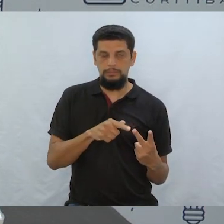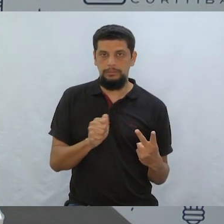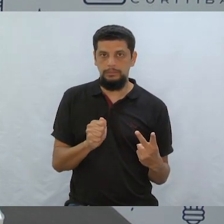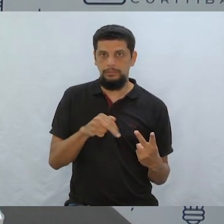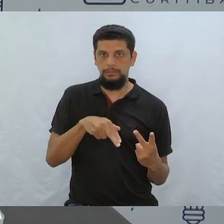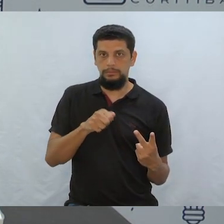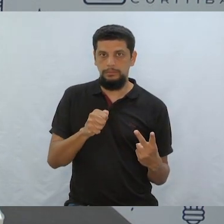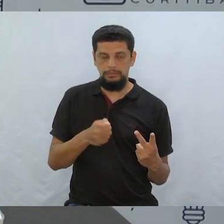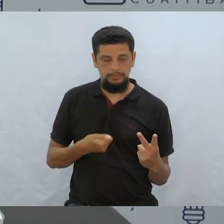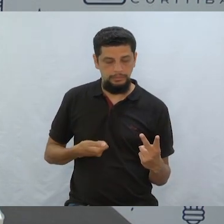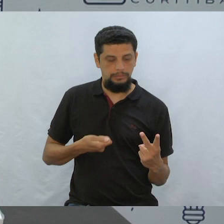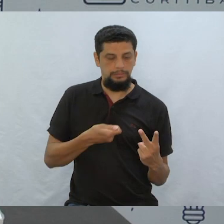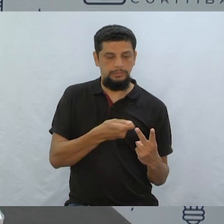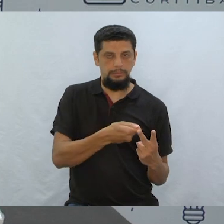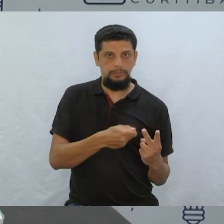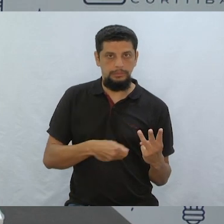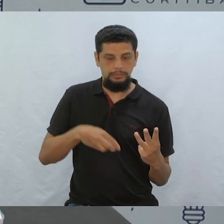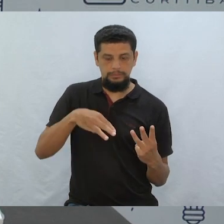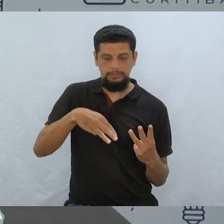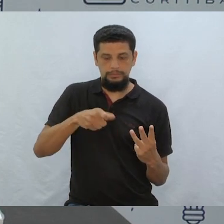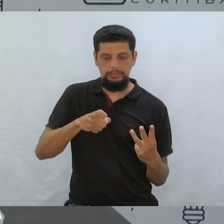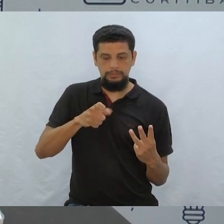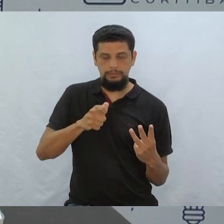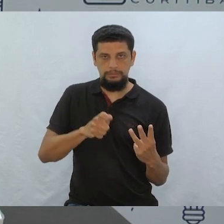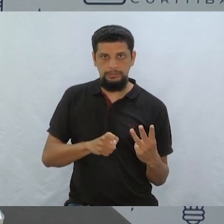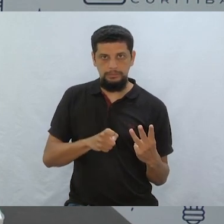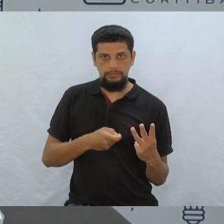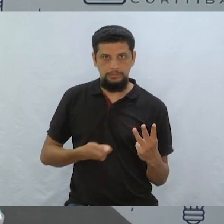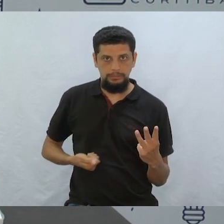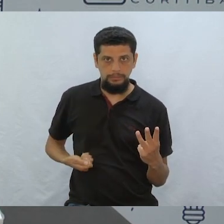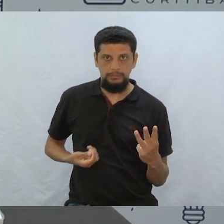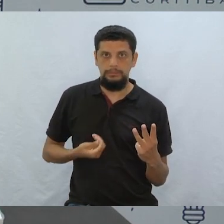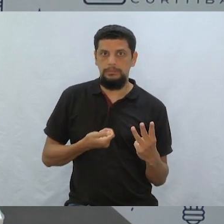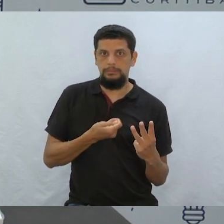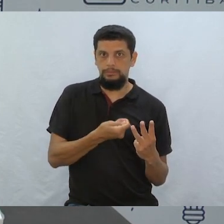um para a Ana e mais um para o Max.